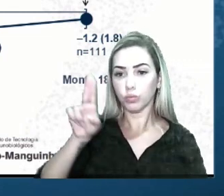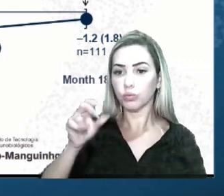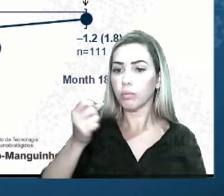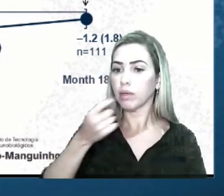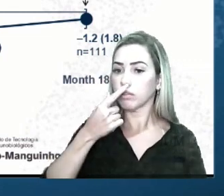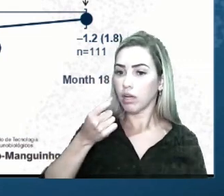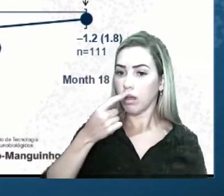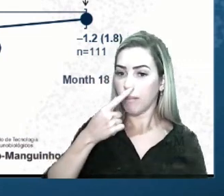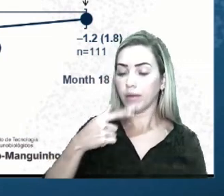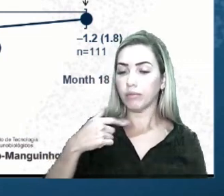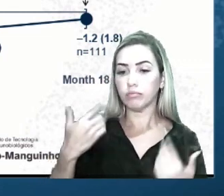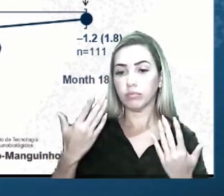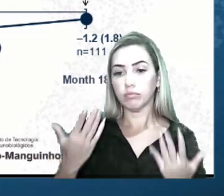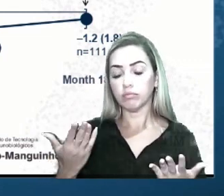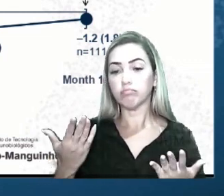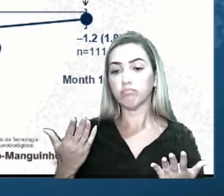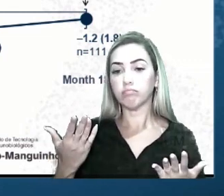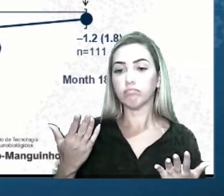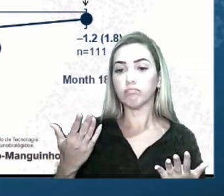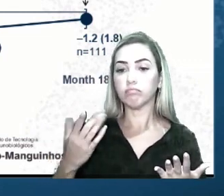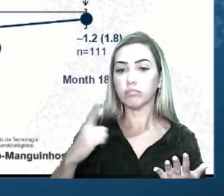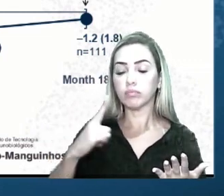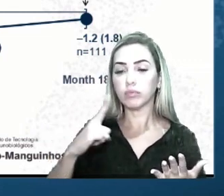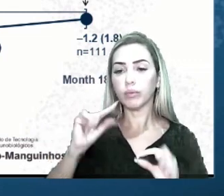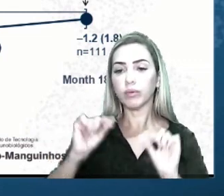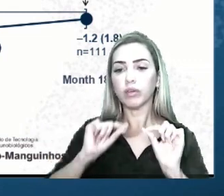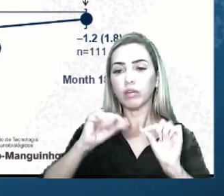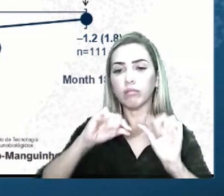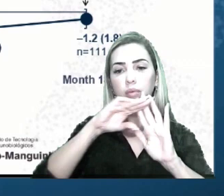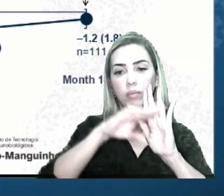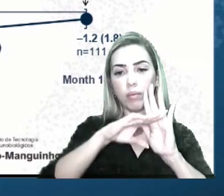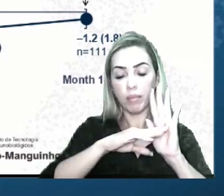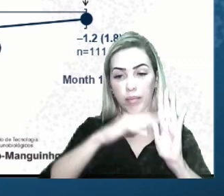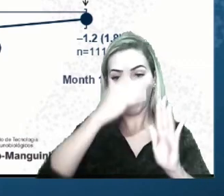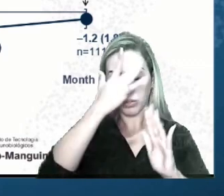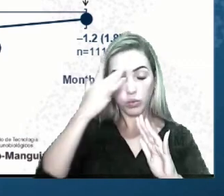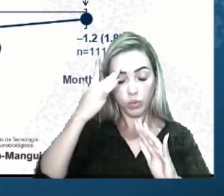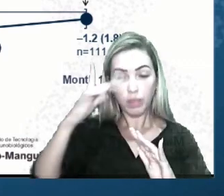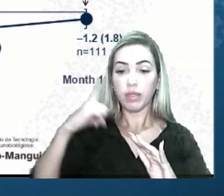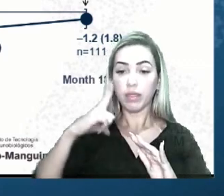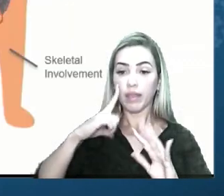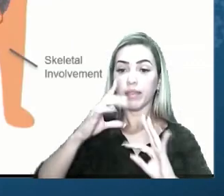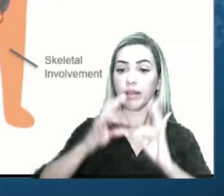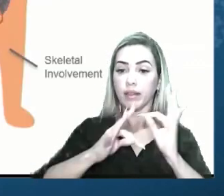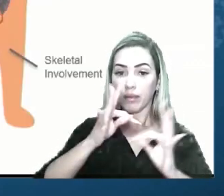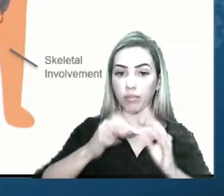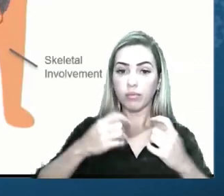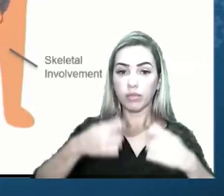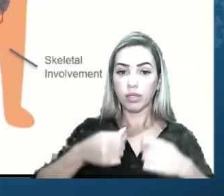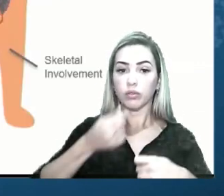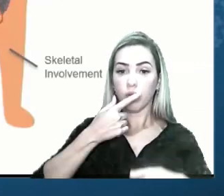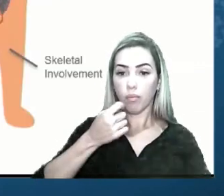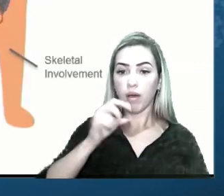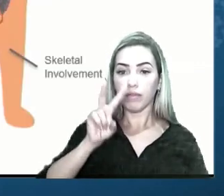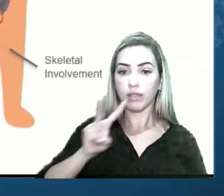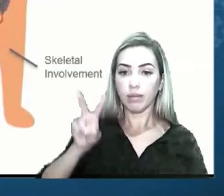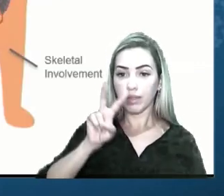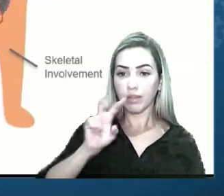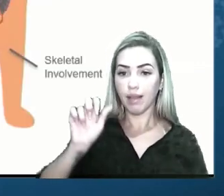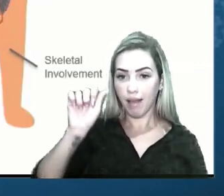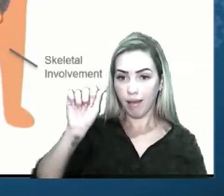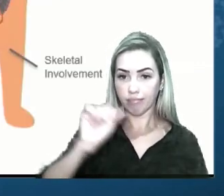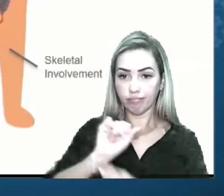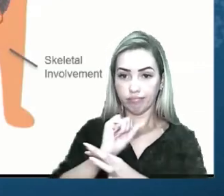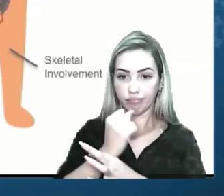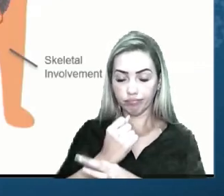Então, pacientes que estão em tratamento devem tomar vitamina A como suplemento.